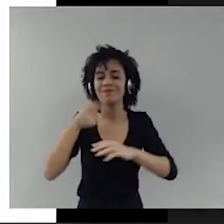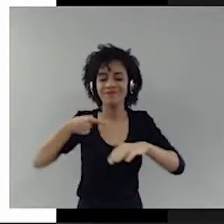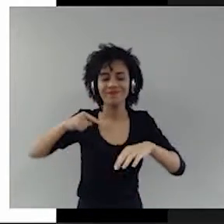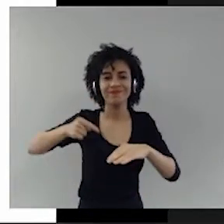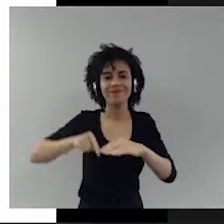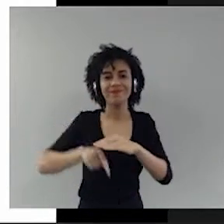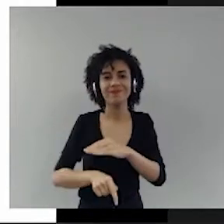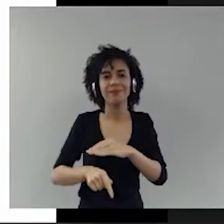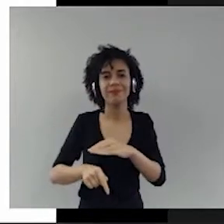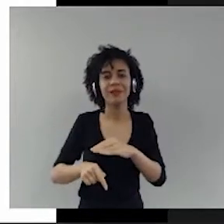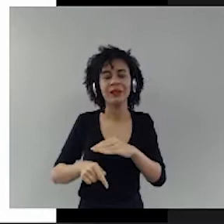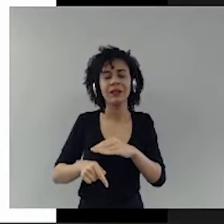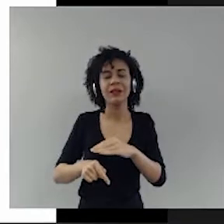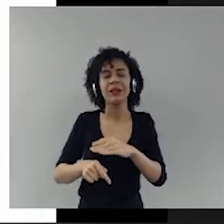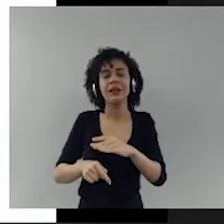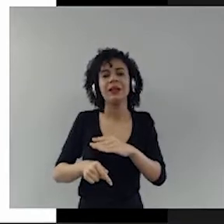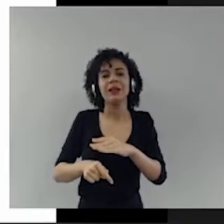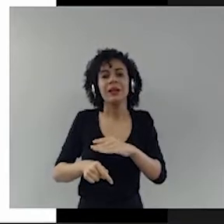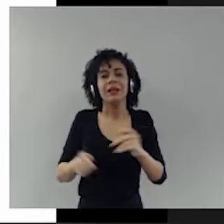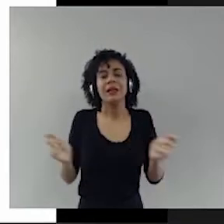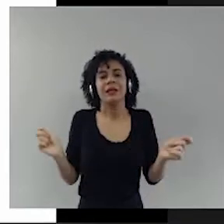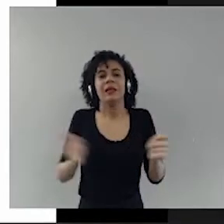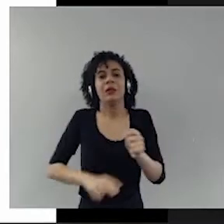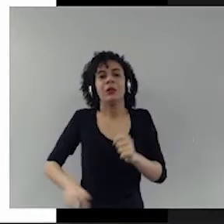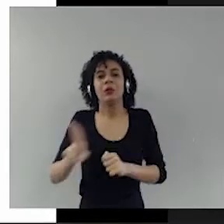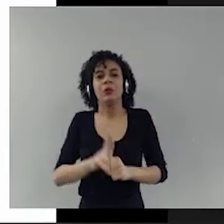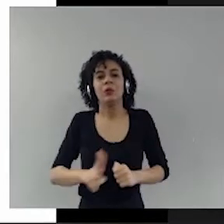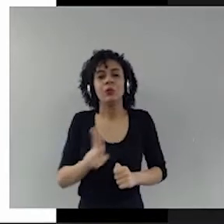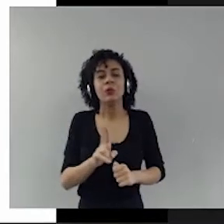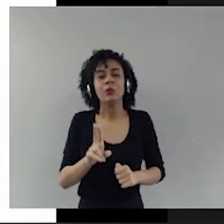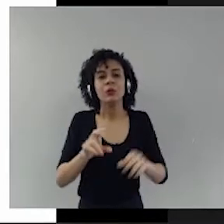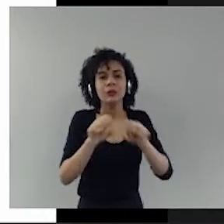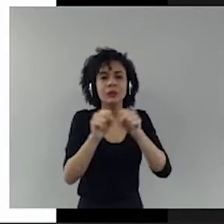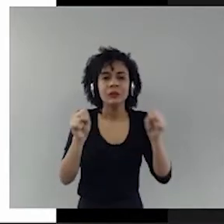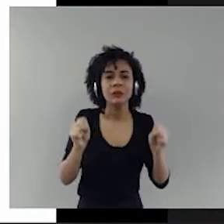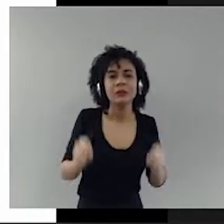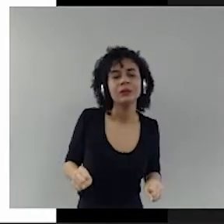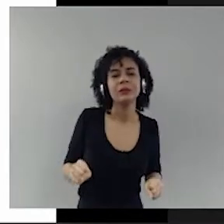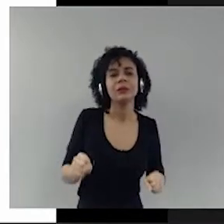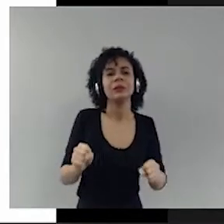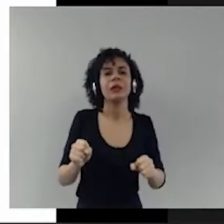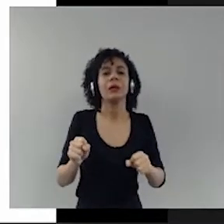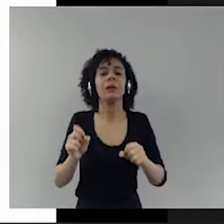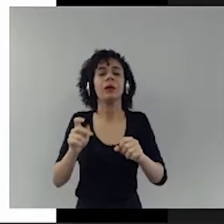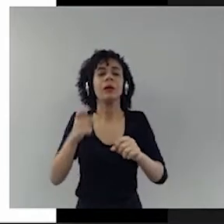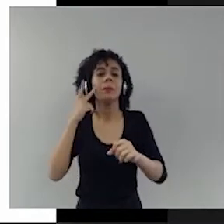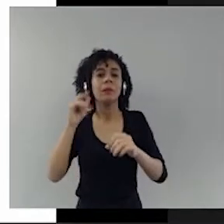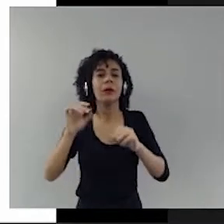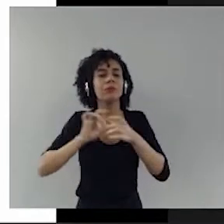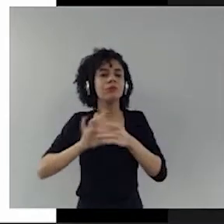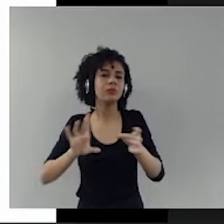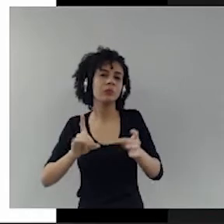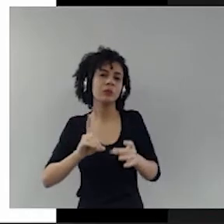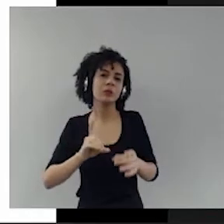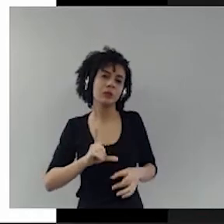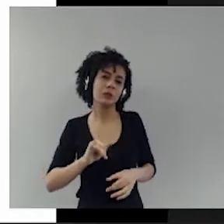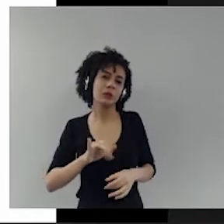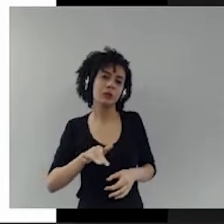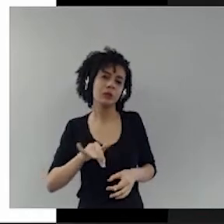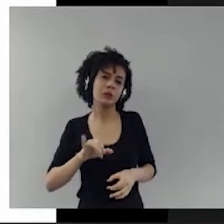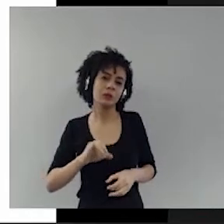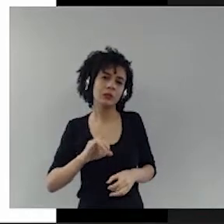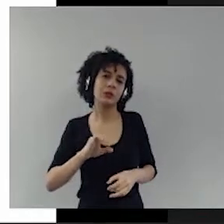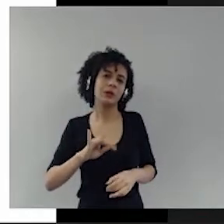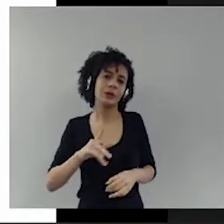introduziu a possibilidade de utilização de sistema de registro de preços por meio de dispensa de licitação e criou uma